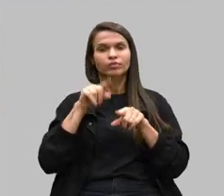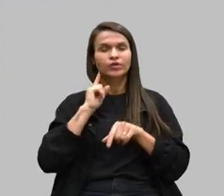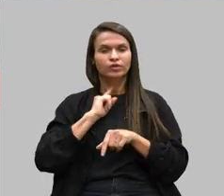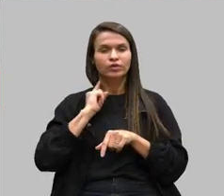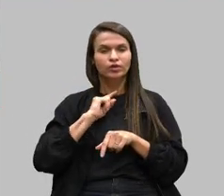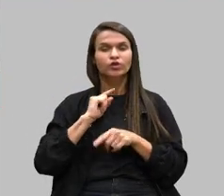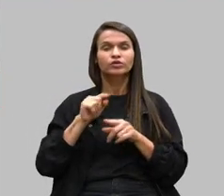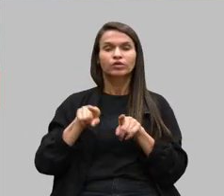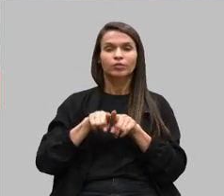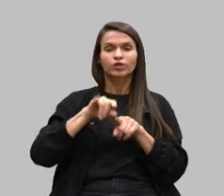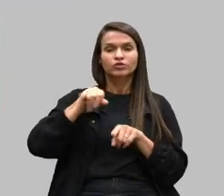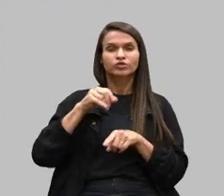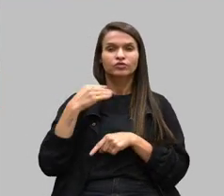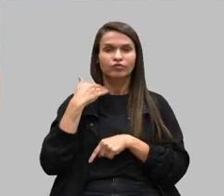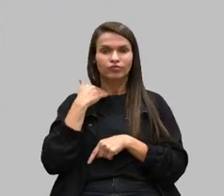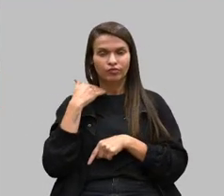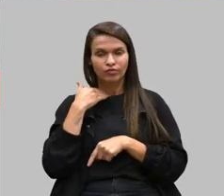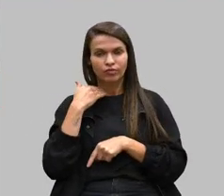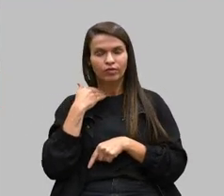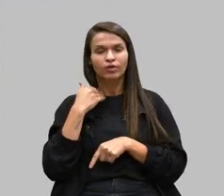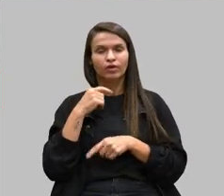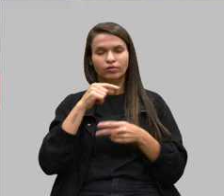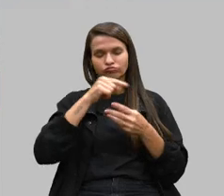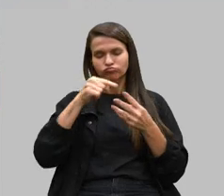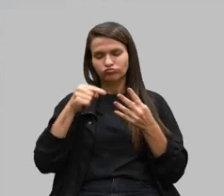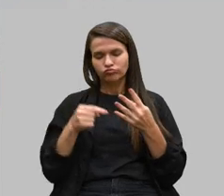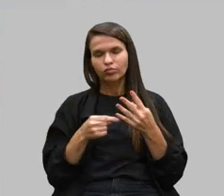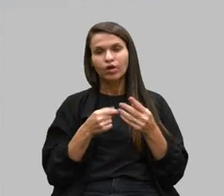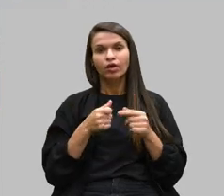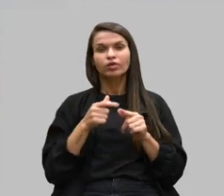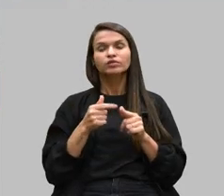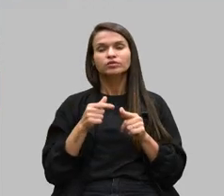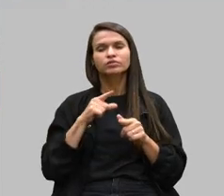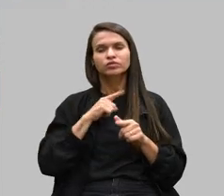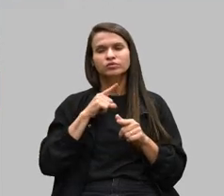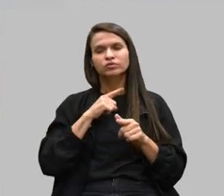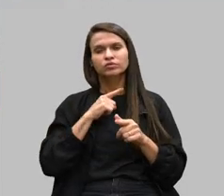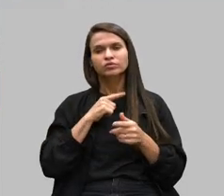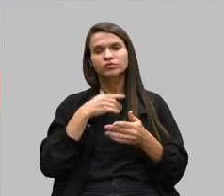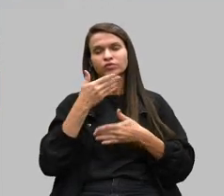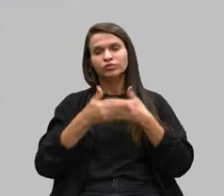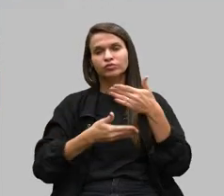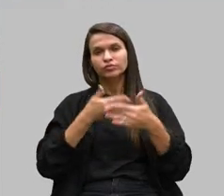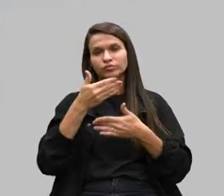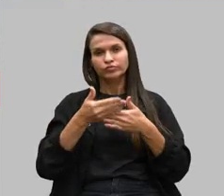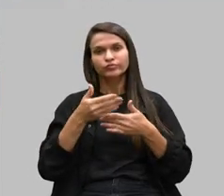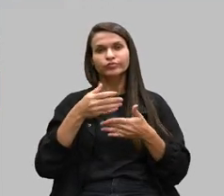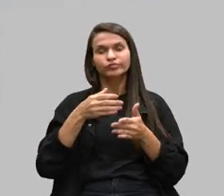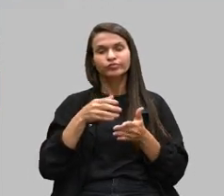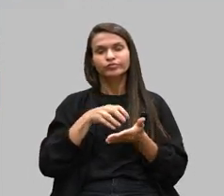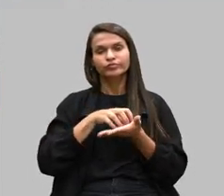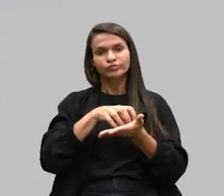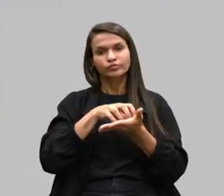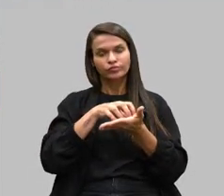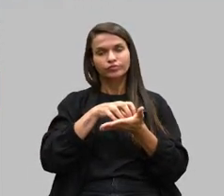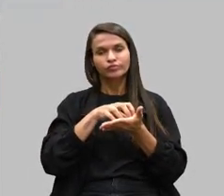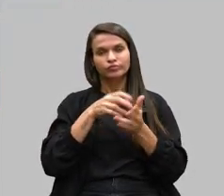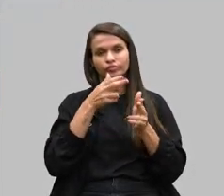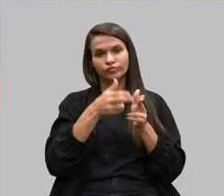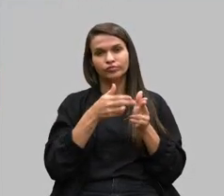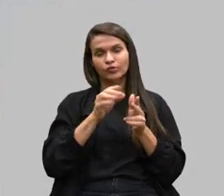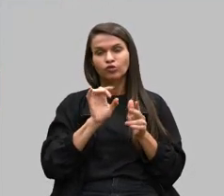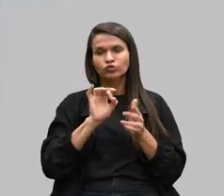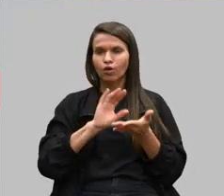capital ou seja esse círculo Virtuoso que a gente busca nesse processo das ferrovias não apenas do